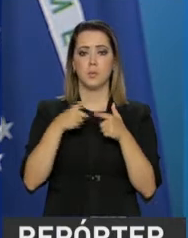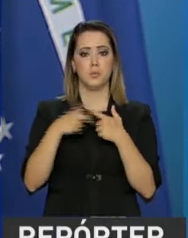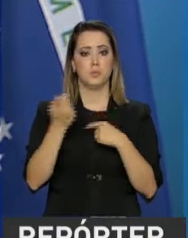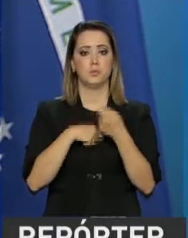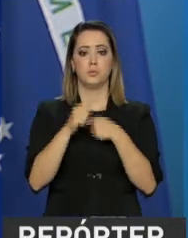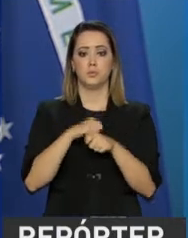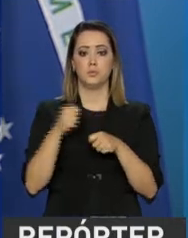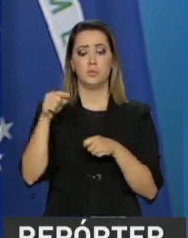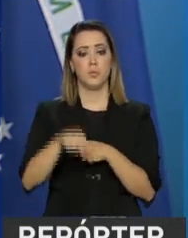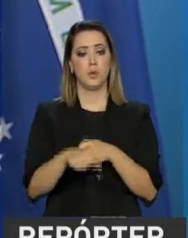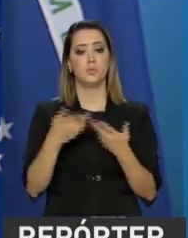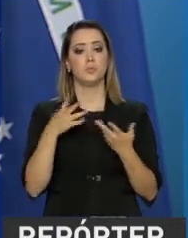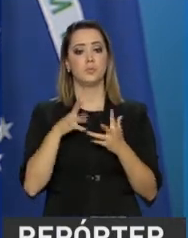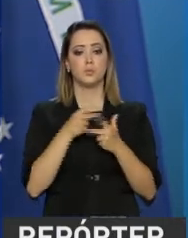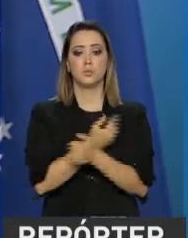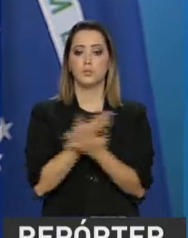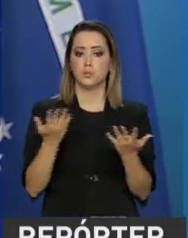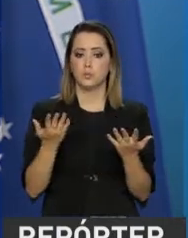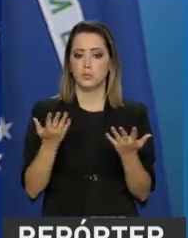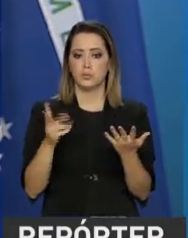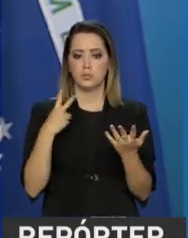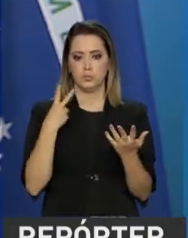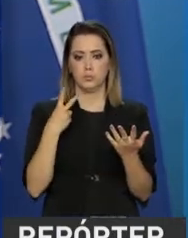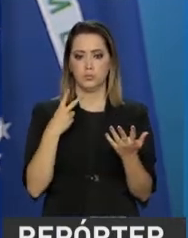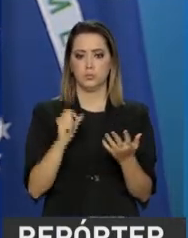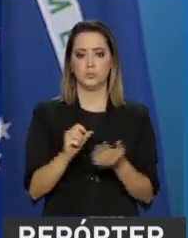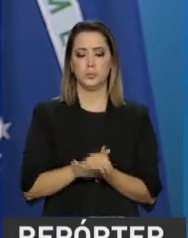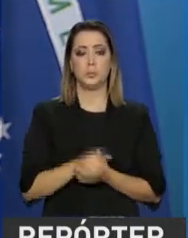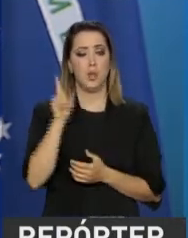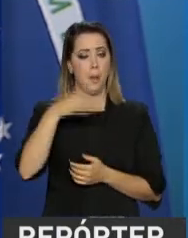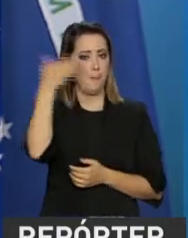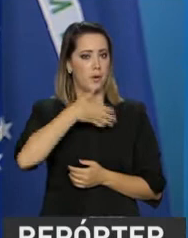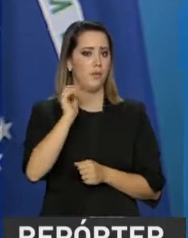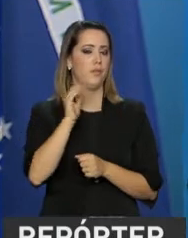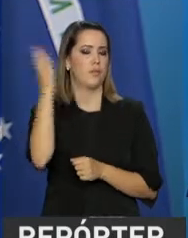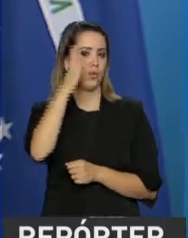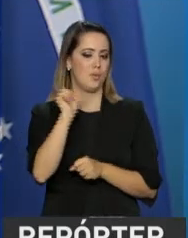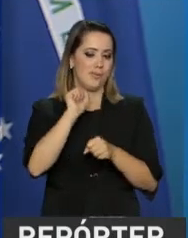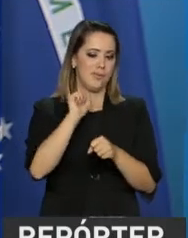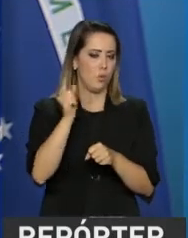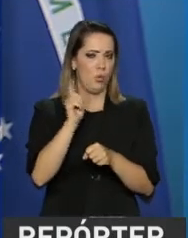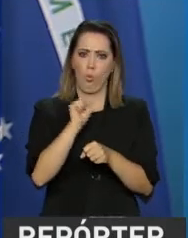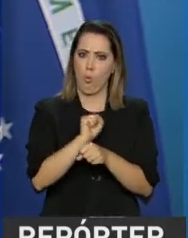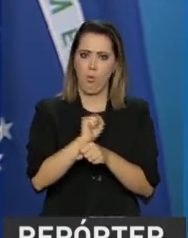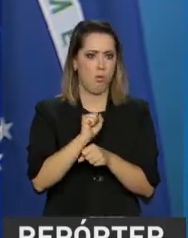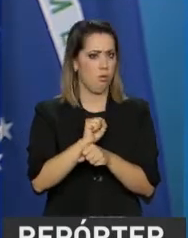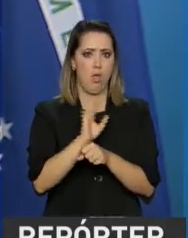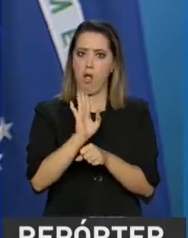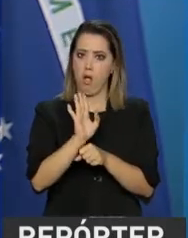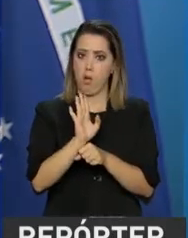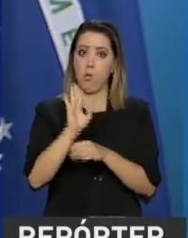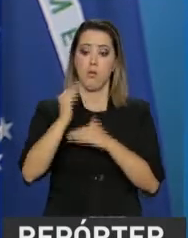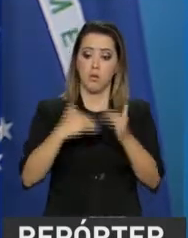o nome de todos da saúde esta é mais uma prova do brasil parou interessante vez em quando as pessoas